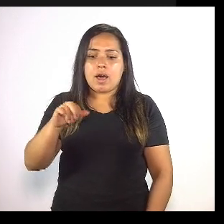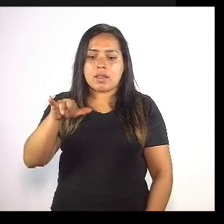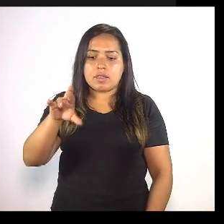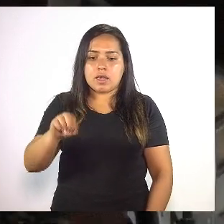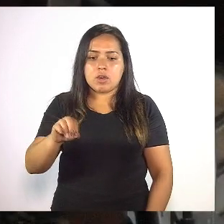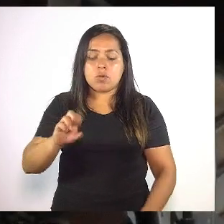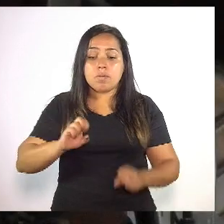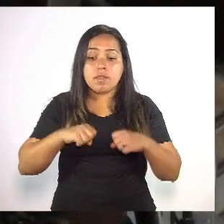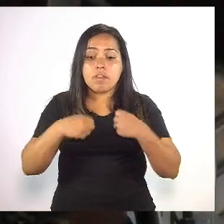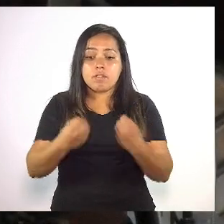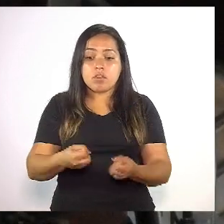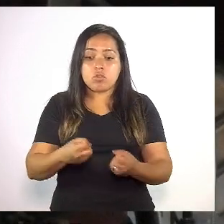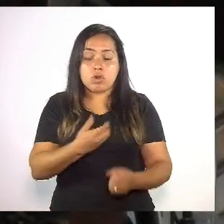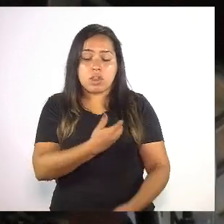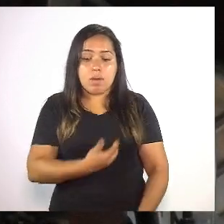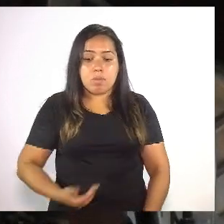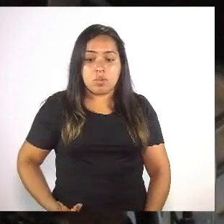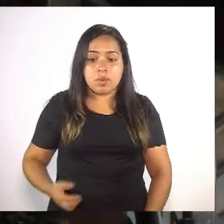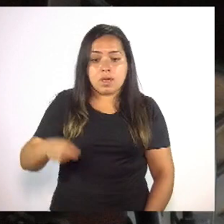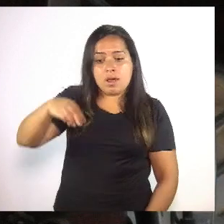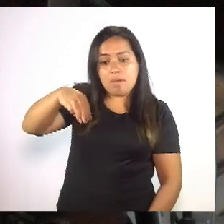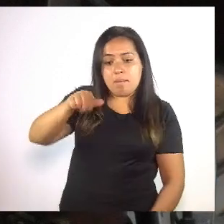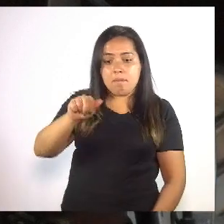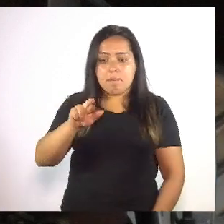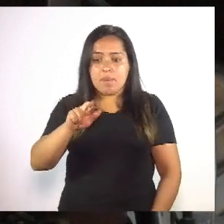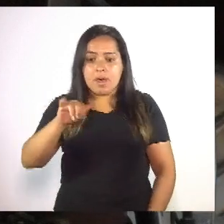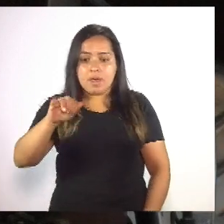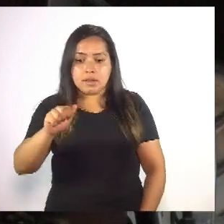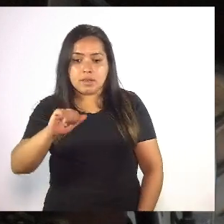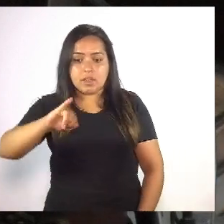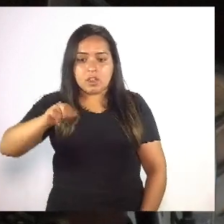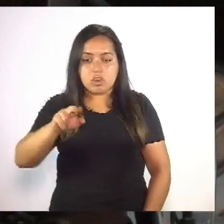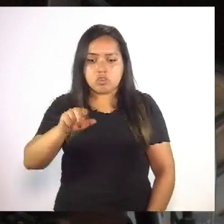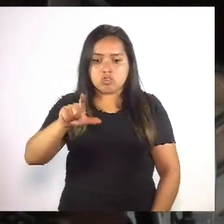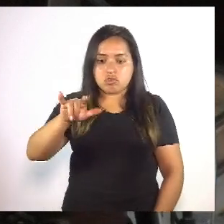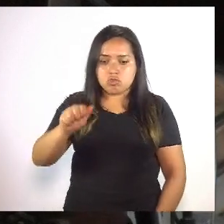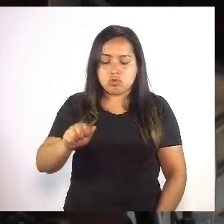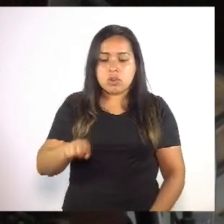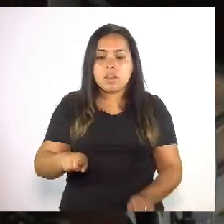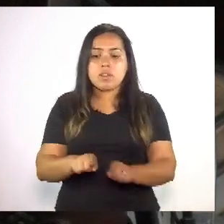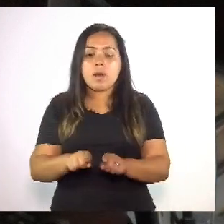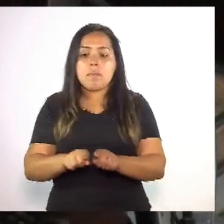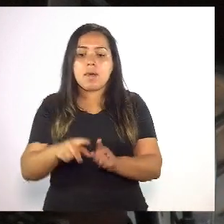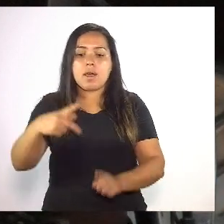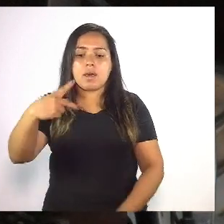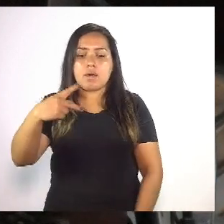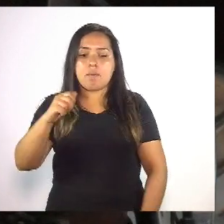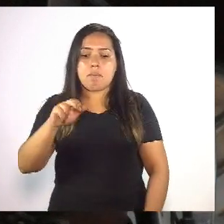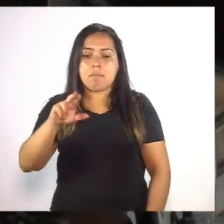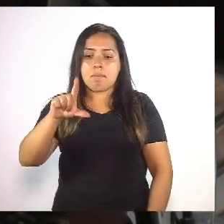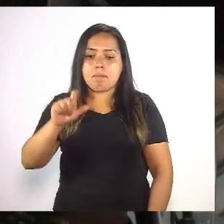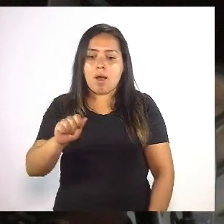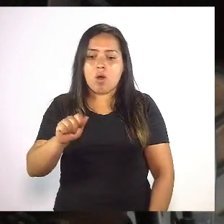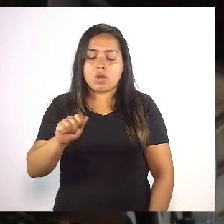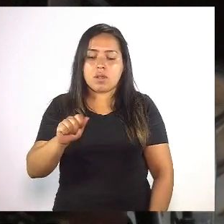Júlia Miranda Baltazar, doutora Paula Andressa Fernandes Benetti.